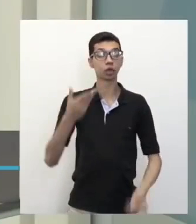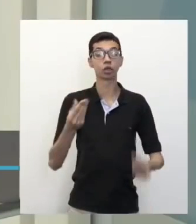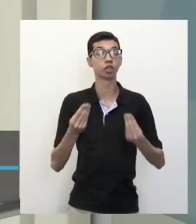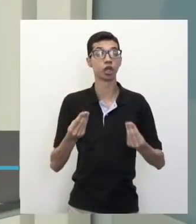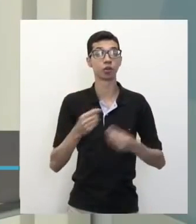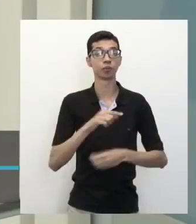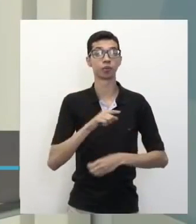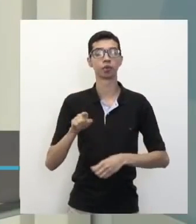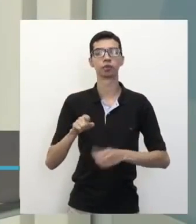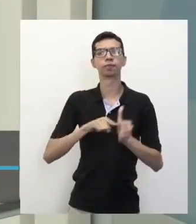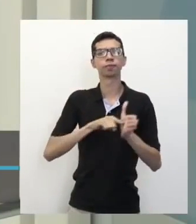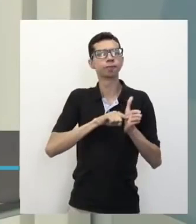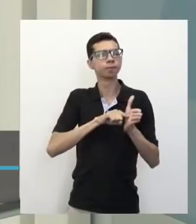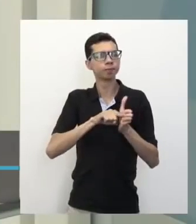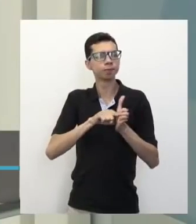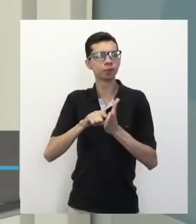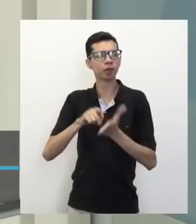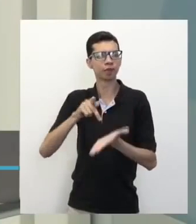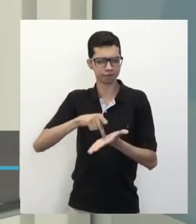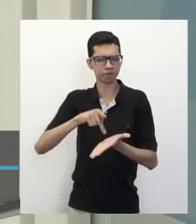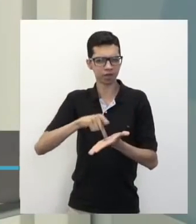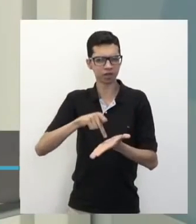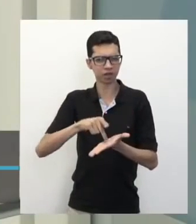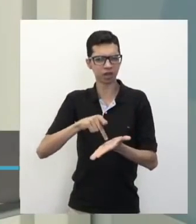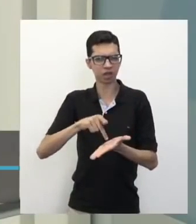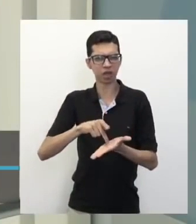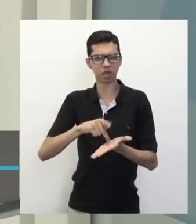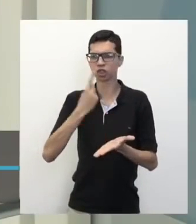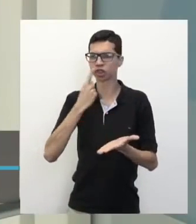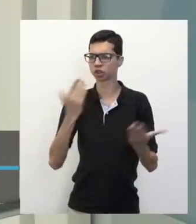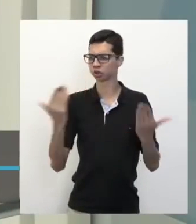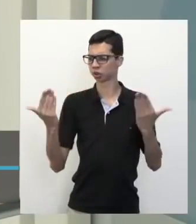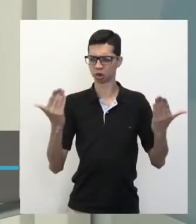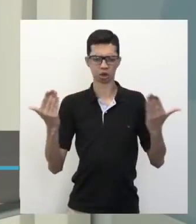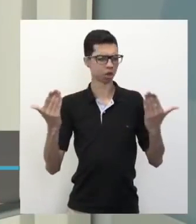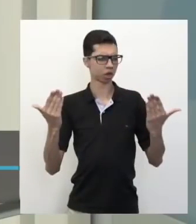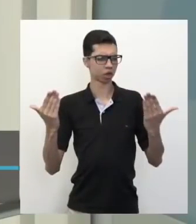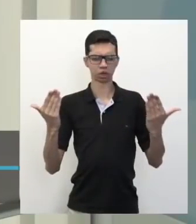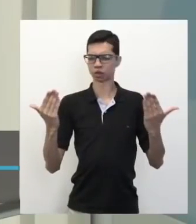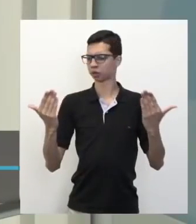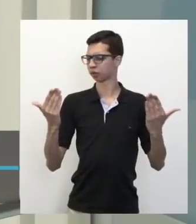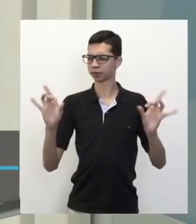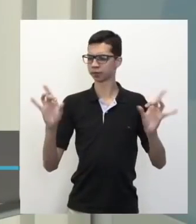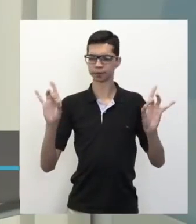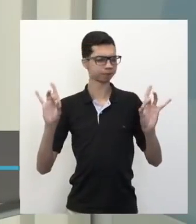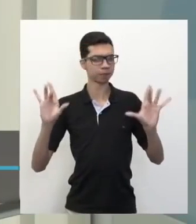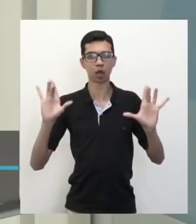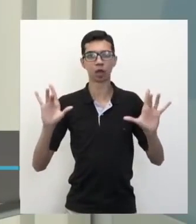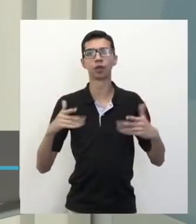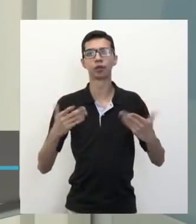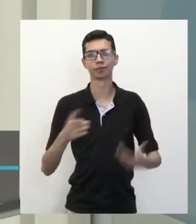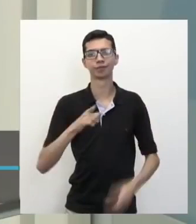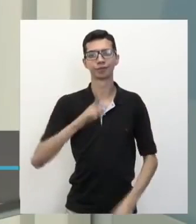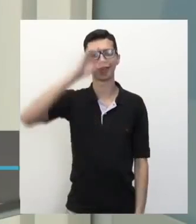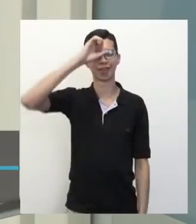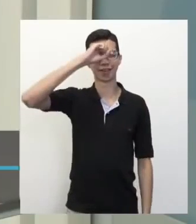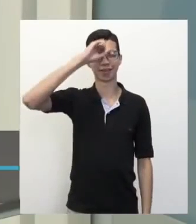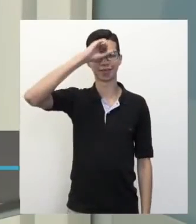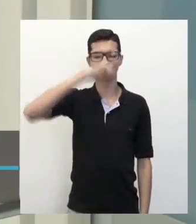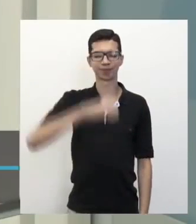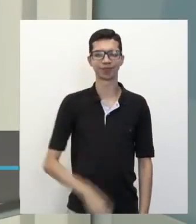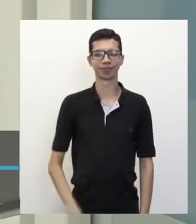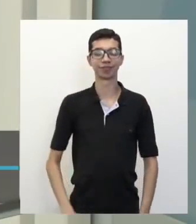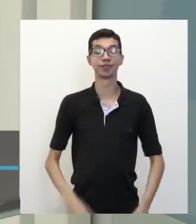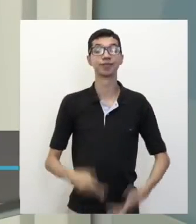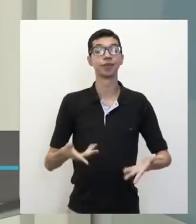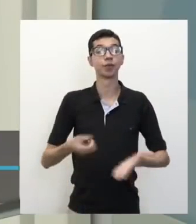para confirmar. Será que é assim mesmo? Eu vou buscar e confirmar. É aí que você aprende. Então, a nossa obrigação também aqui é a